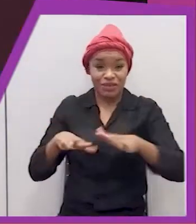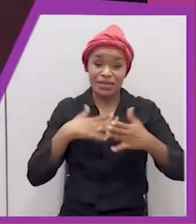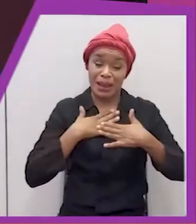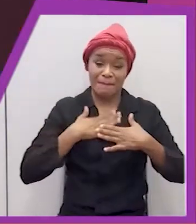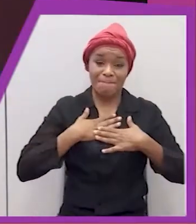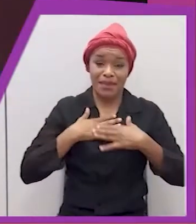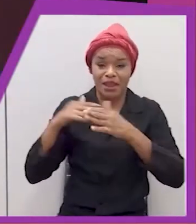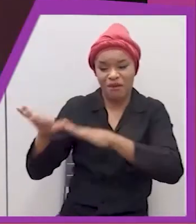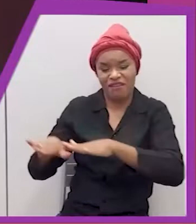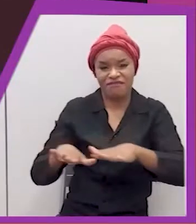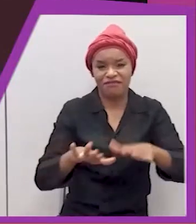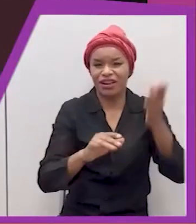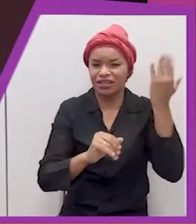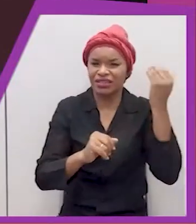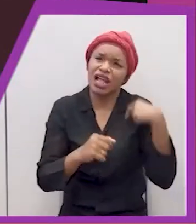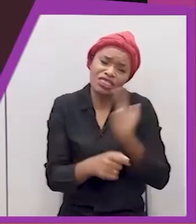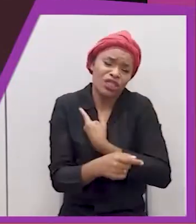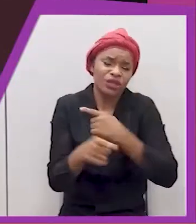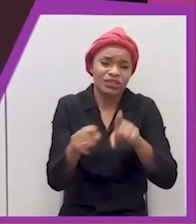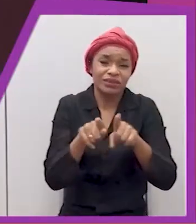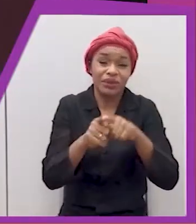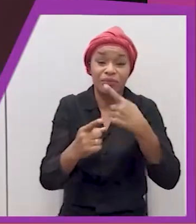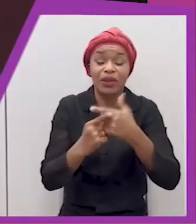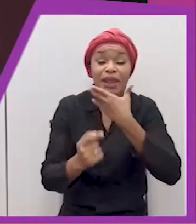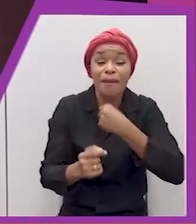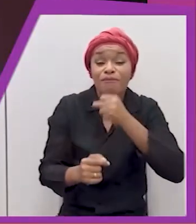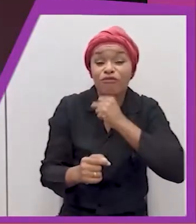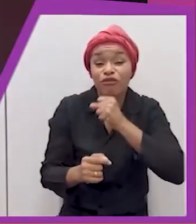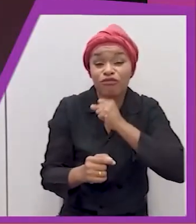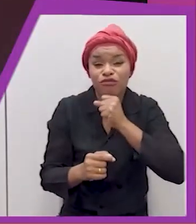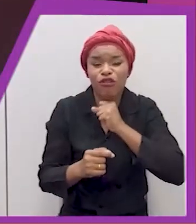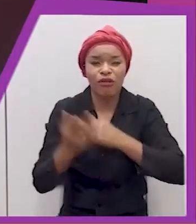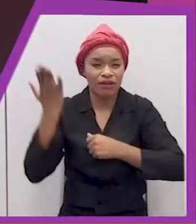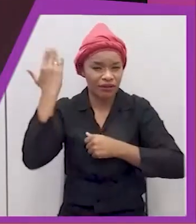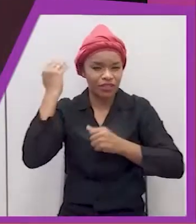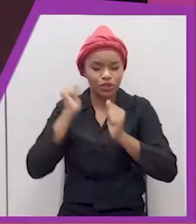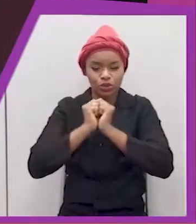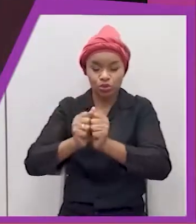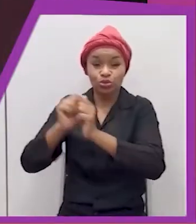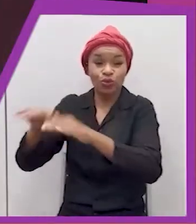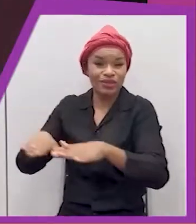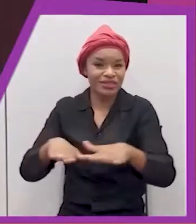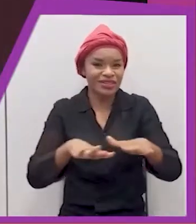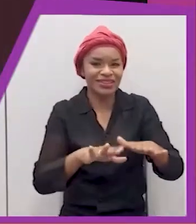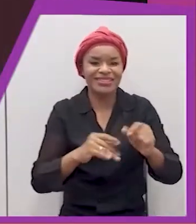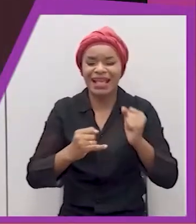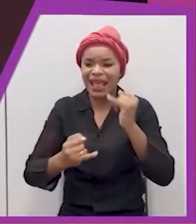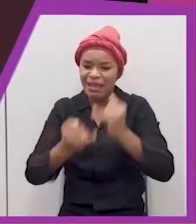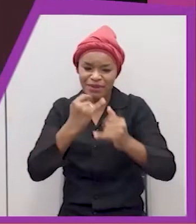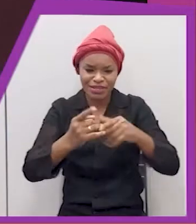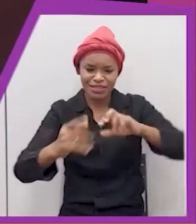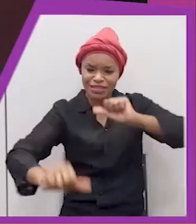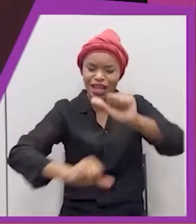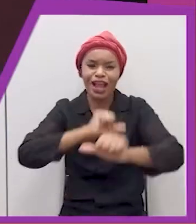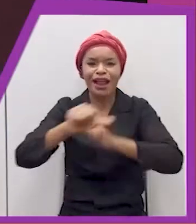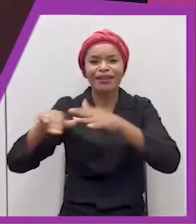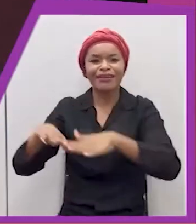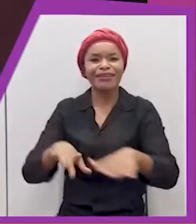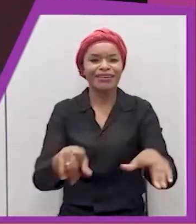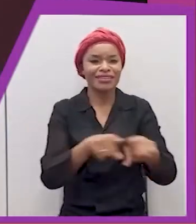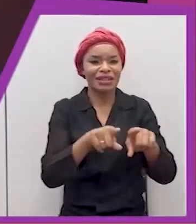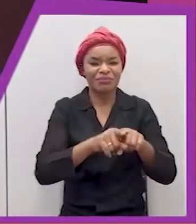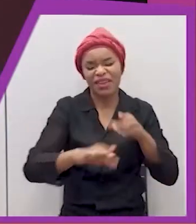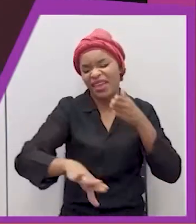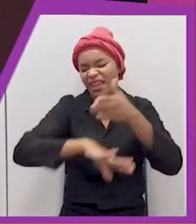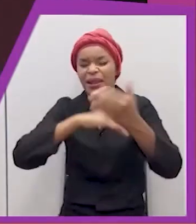história o que eu vou se alguém contando é como se o meu avô estivesse perto de mim é como que se aquele cheiro de pão voltasse